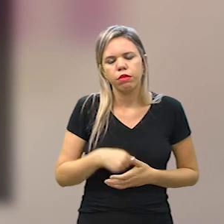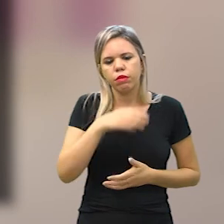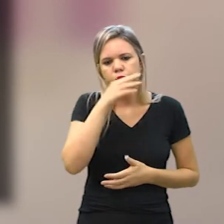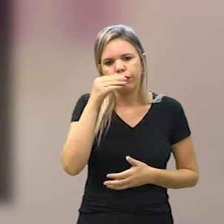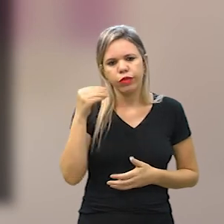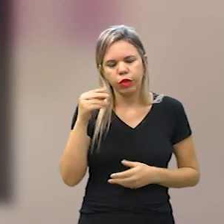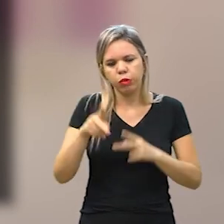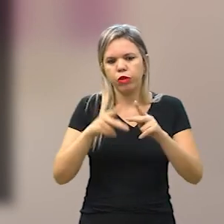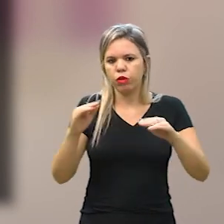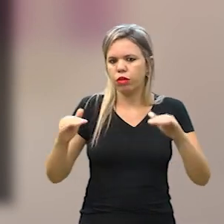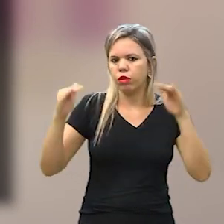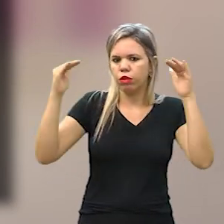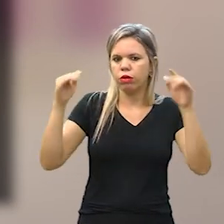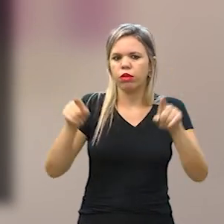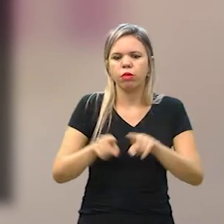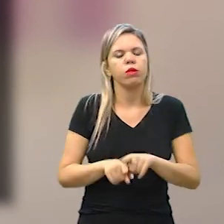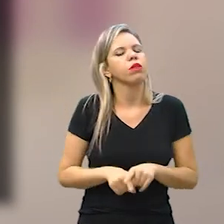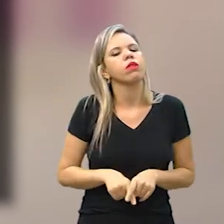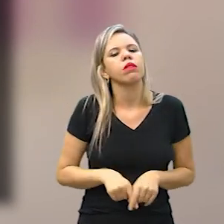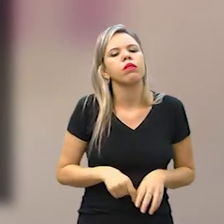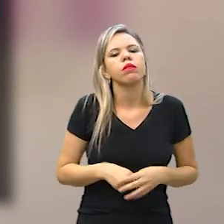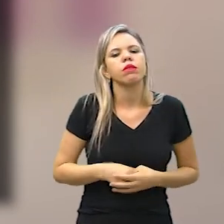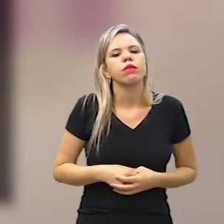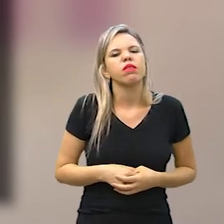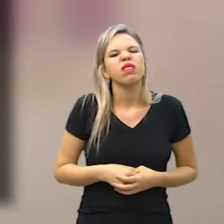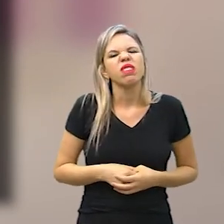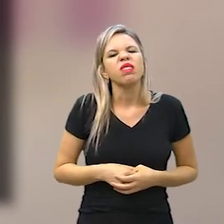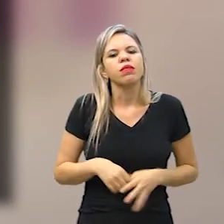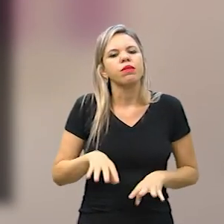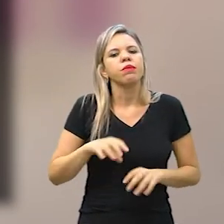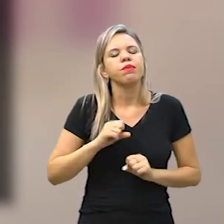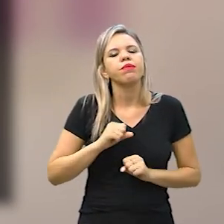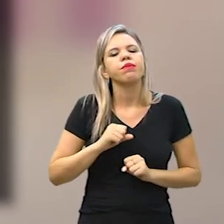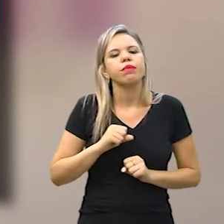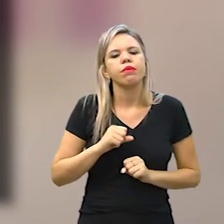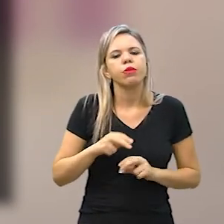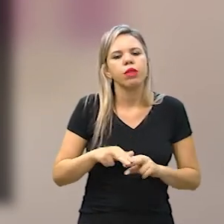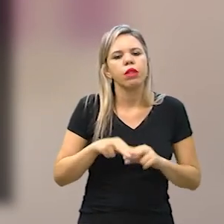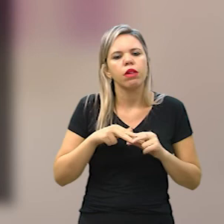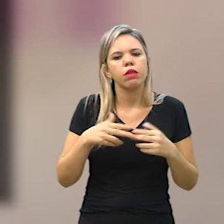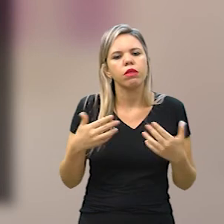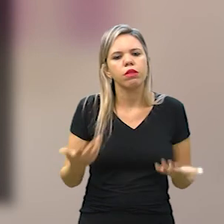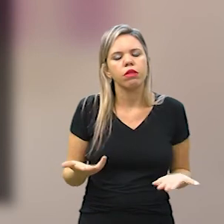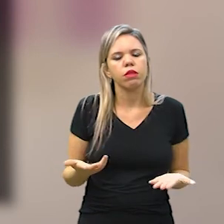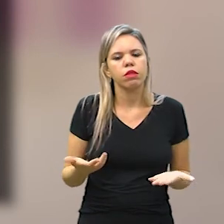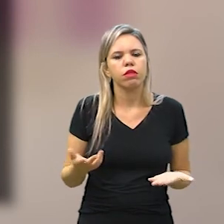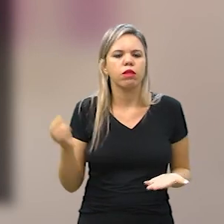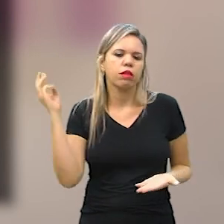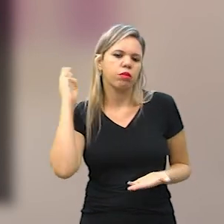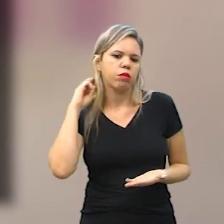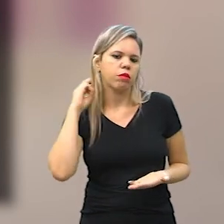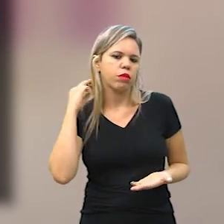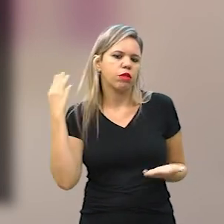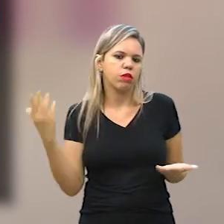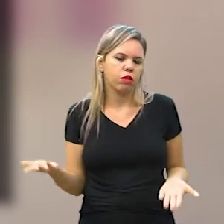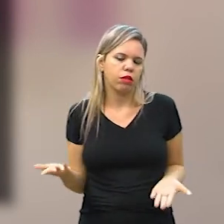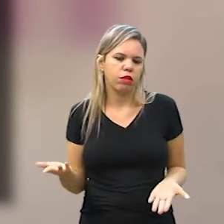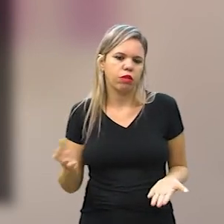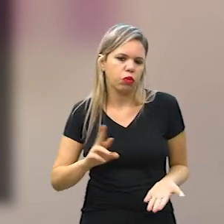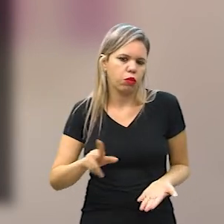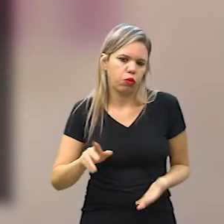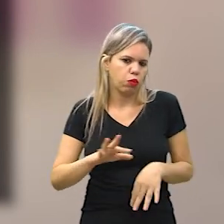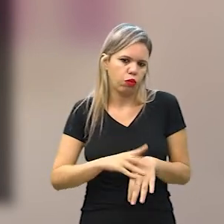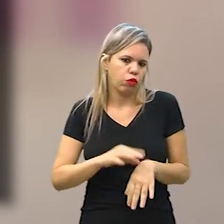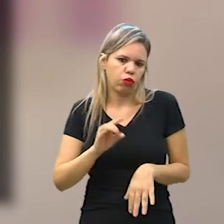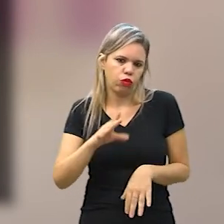inclusive adolescentes e adultos, tá? Que também são acometidos pela meningite. Então, meningite não